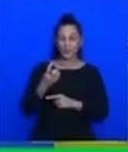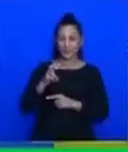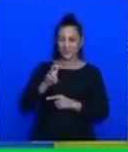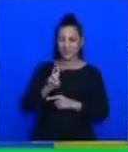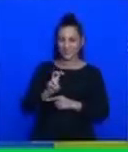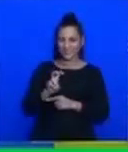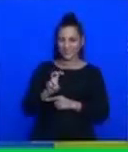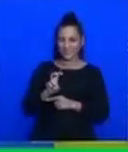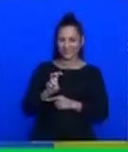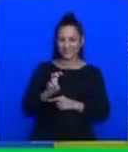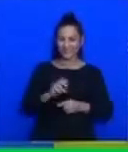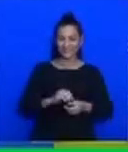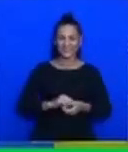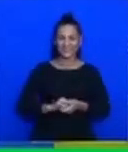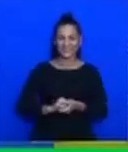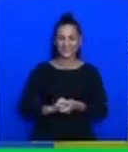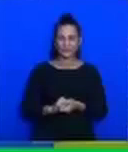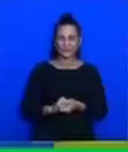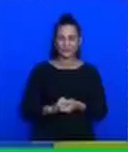45.